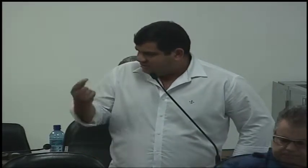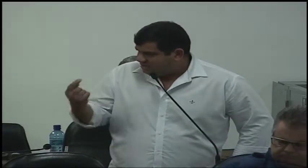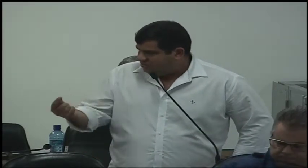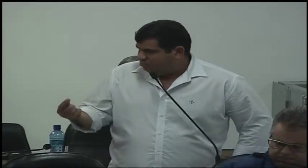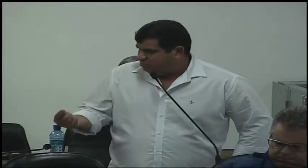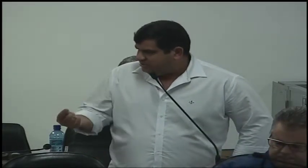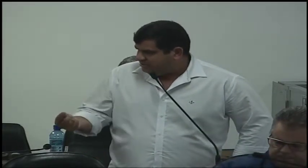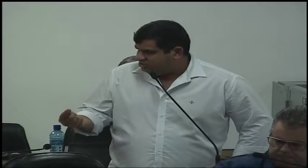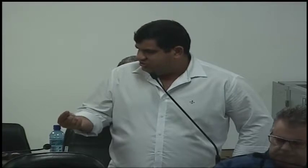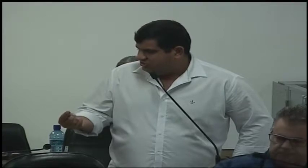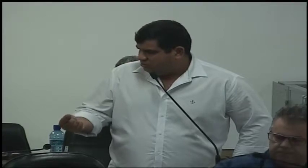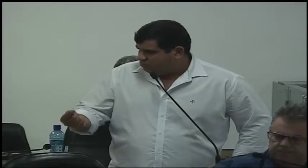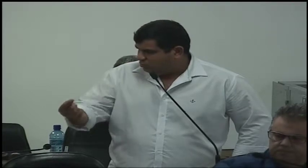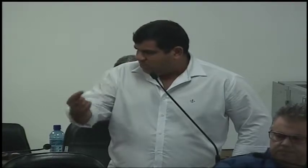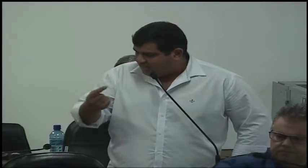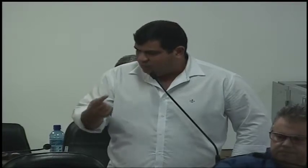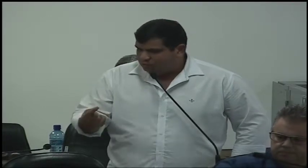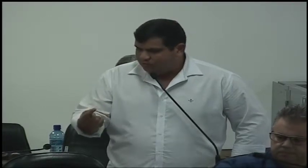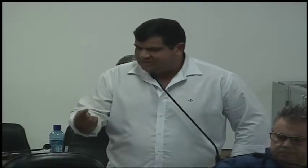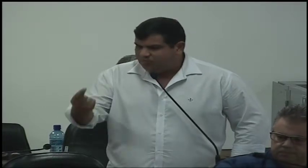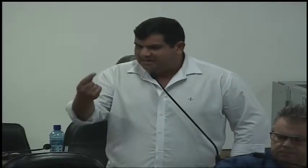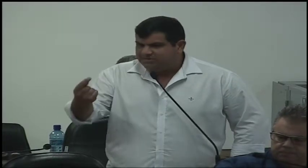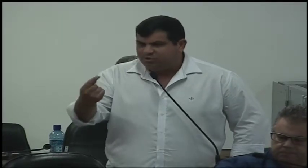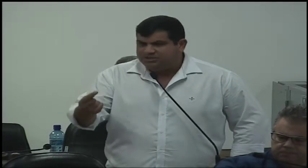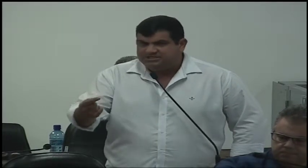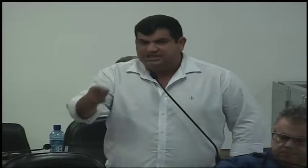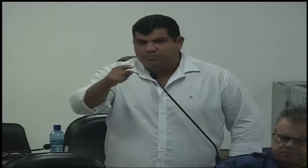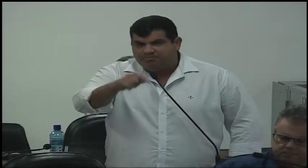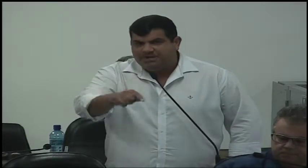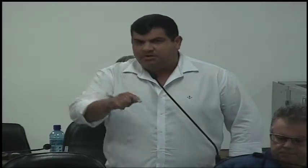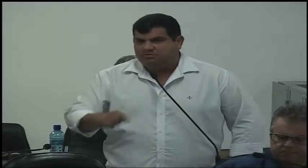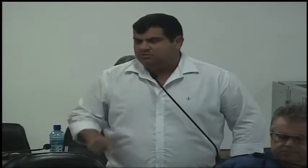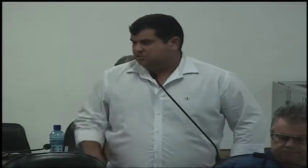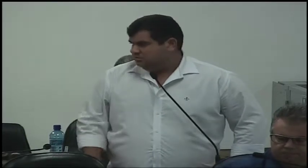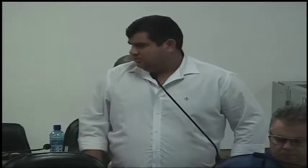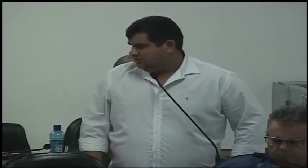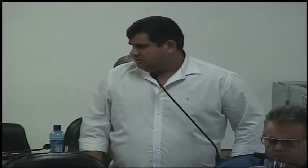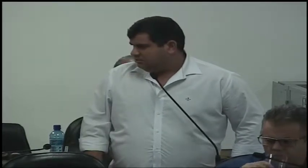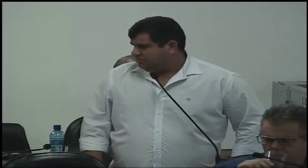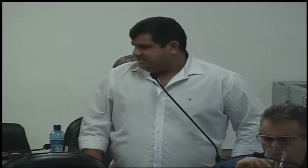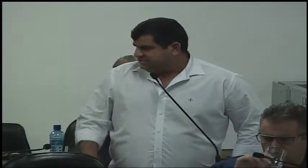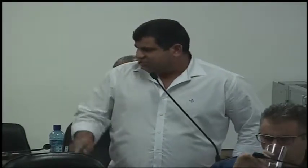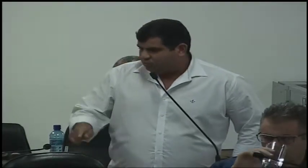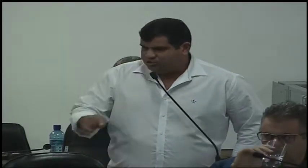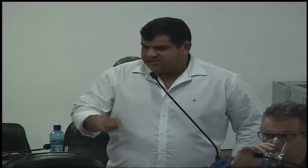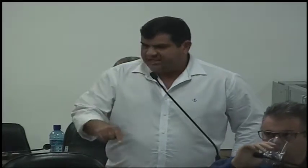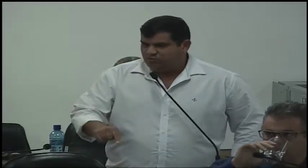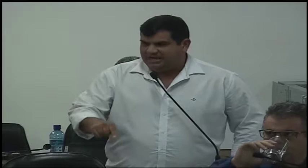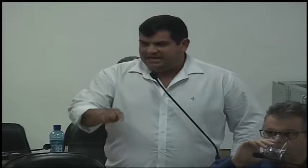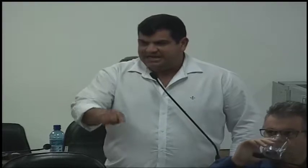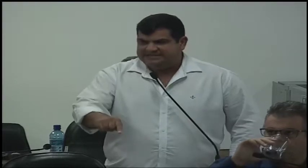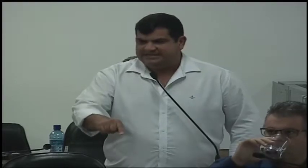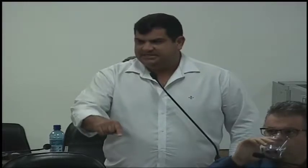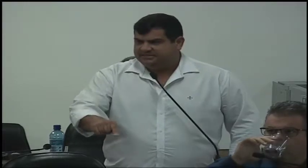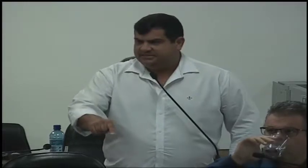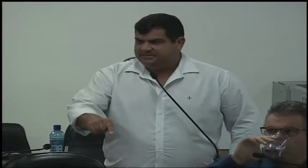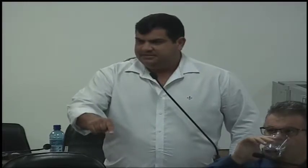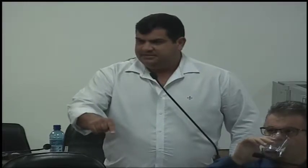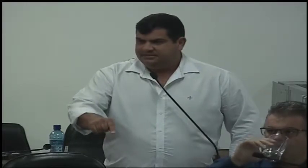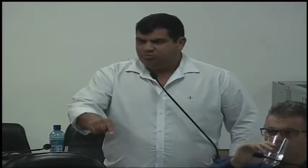É tão importante quanto qualquer outro, mas o mais importante seria o emprego. Porque se a gente consegue uma